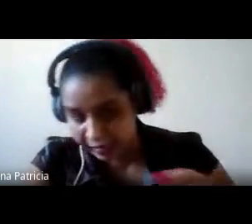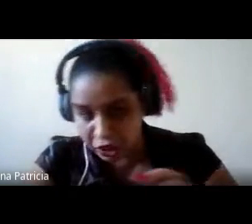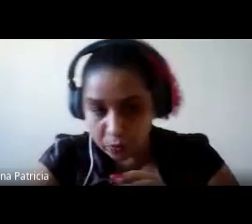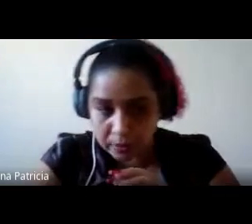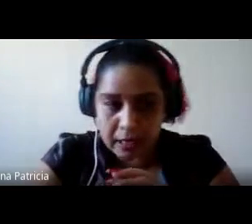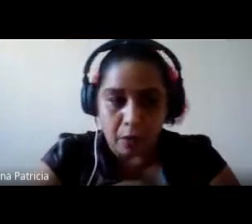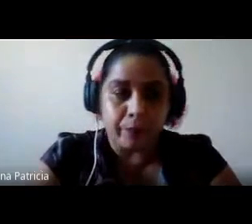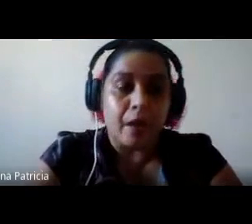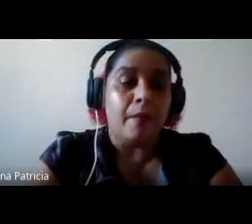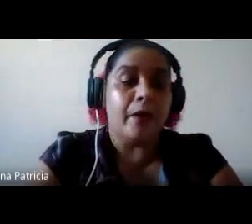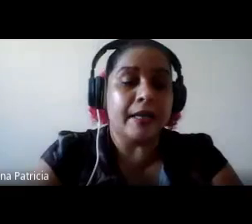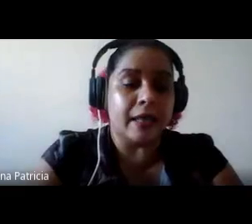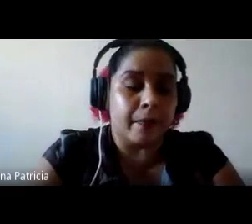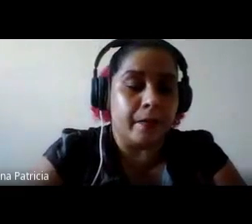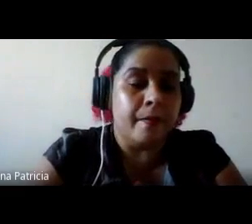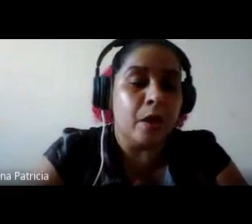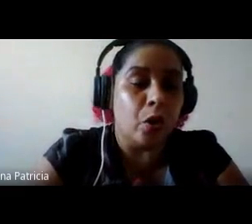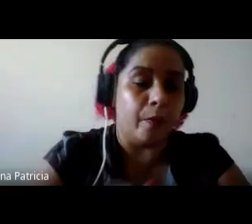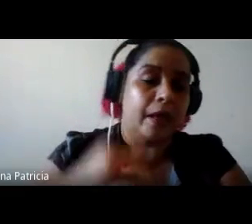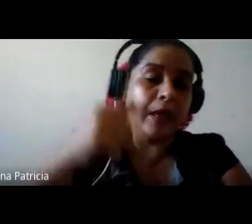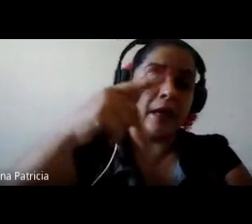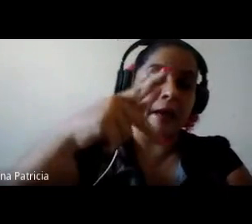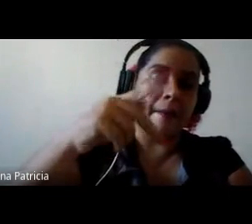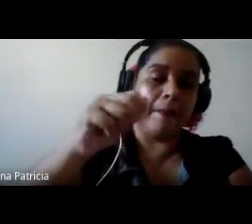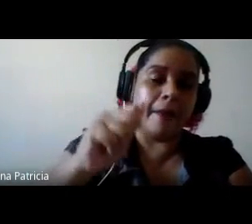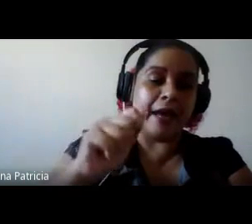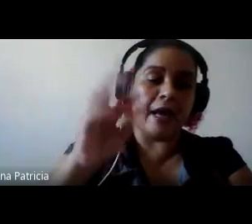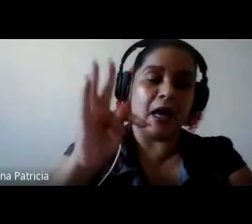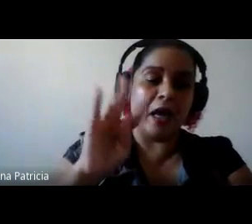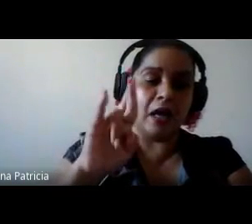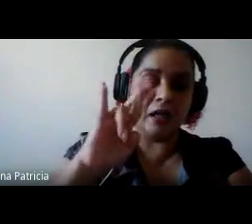primeiro falar da questão do sinal. Por exemplo, meu nome,